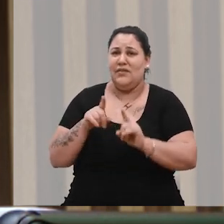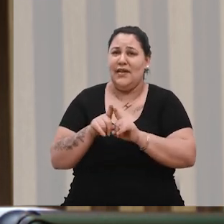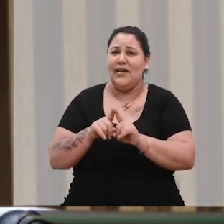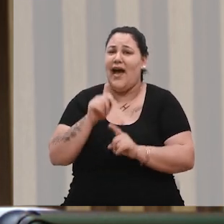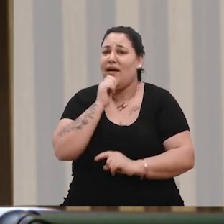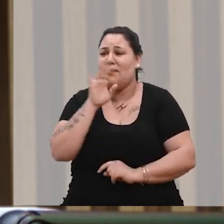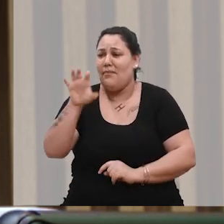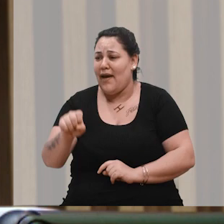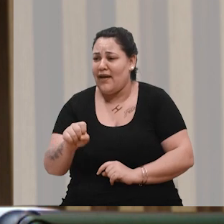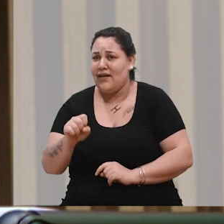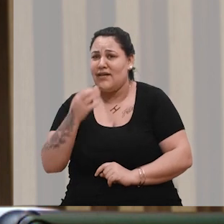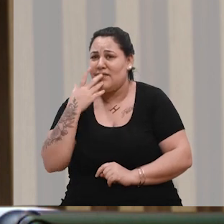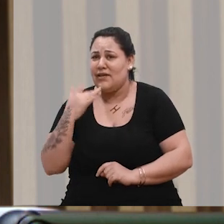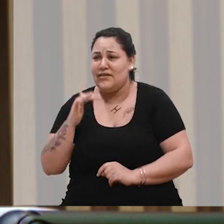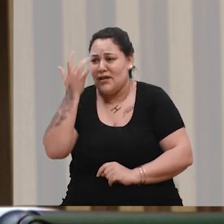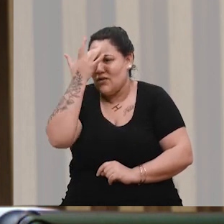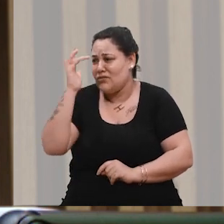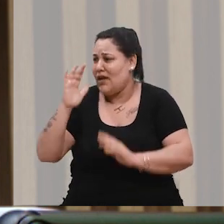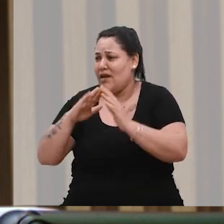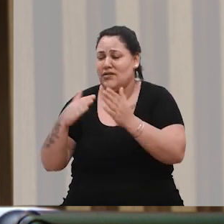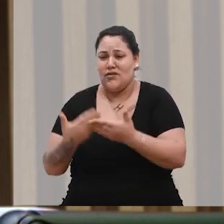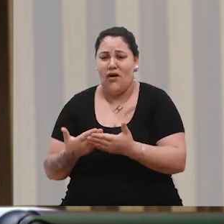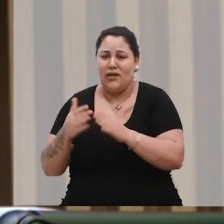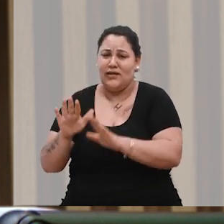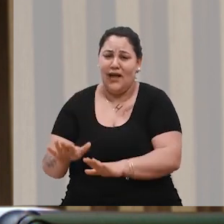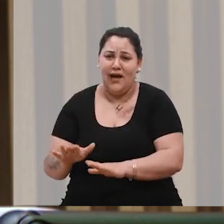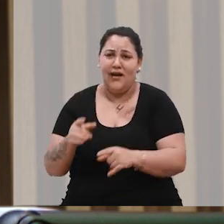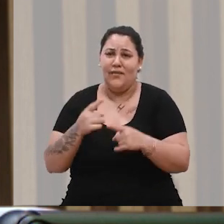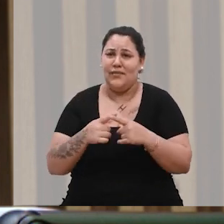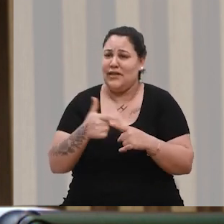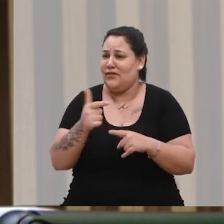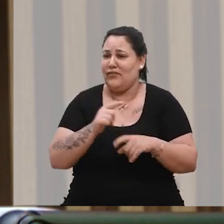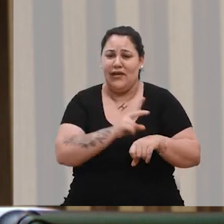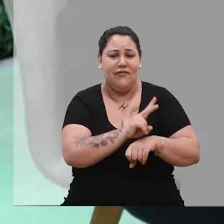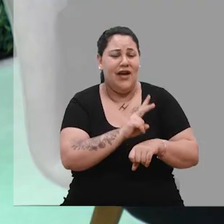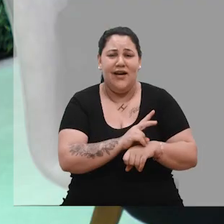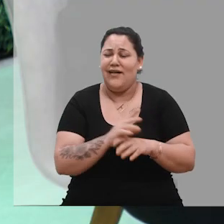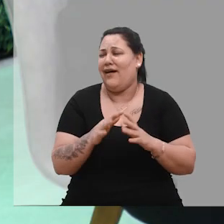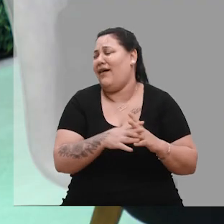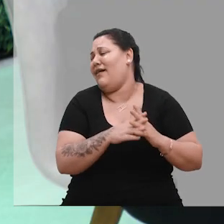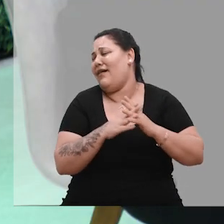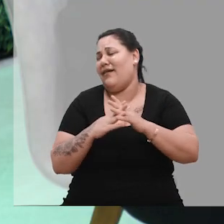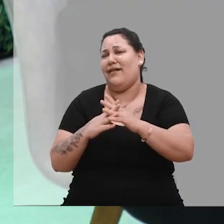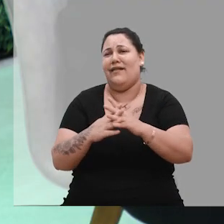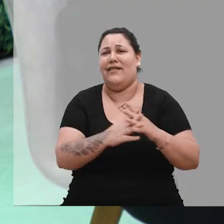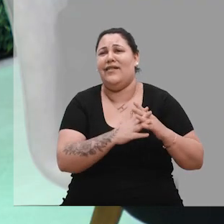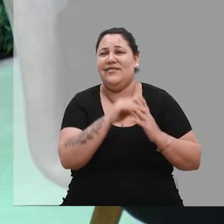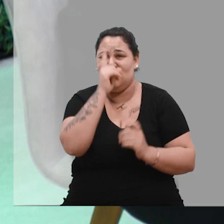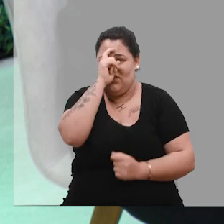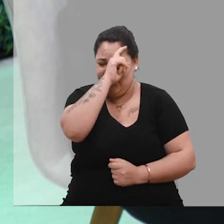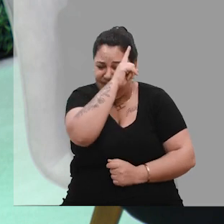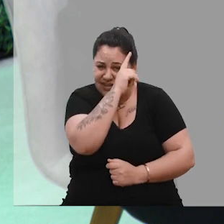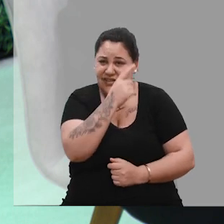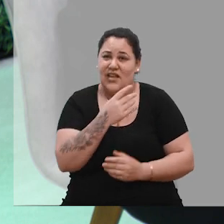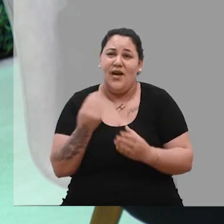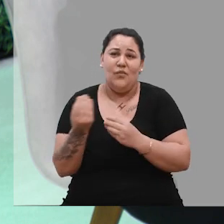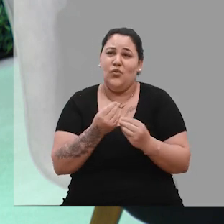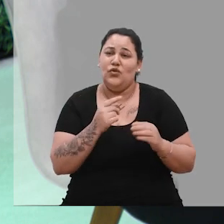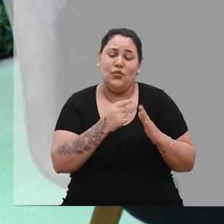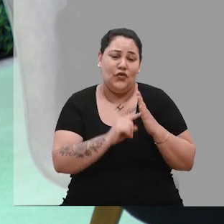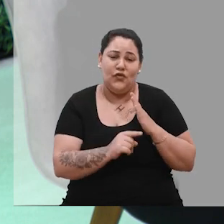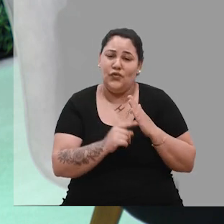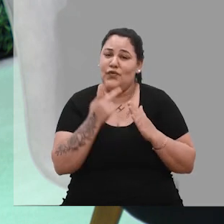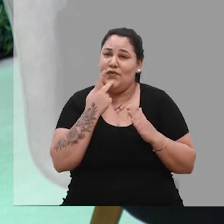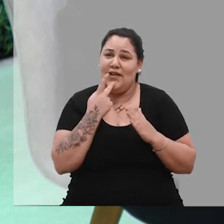ter que buscar a tua criança, que sei lá onde que creche que tu foi parar, porque não tem muita vaga. Perto de casa ou não. Exato, né? Então, mas é muito complexo. Quando a gente